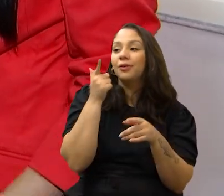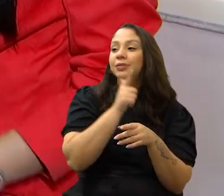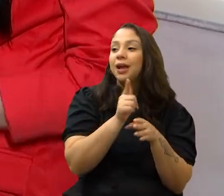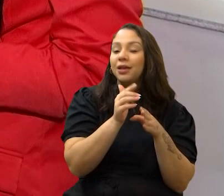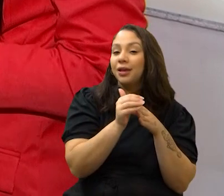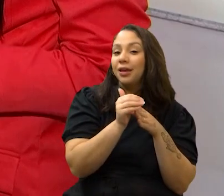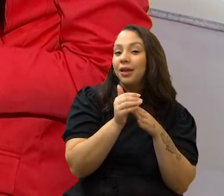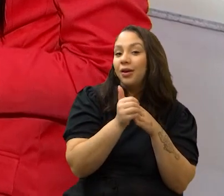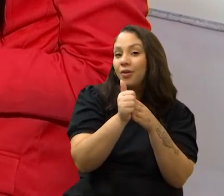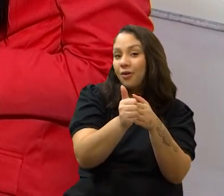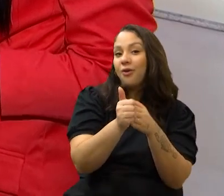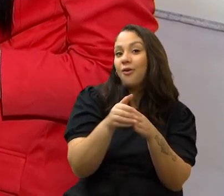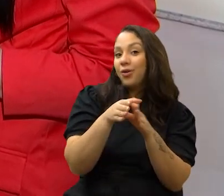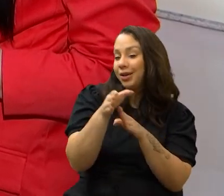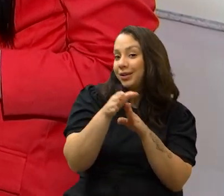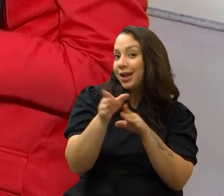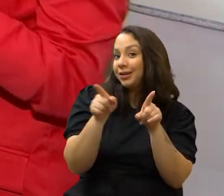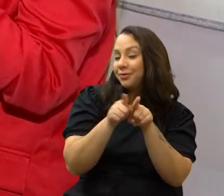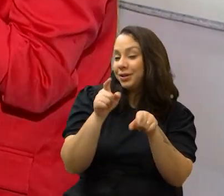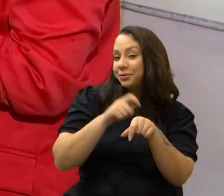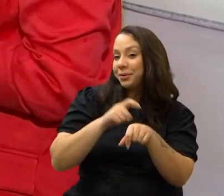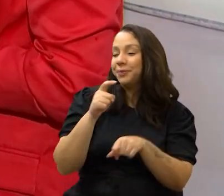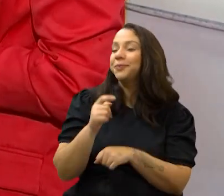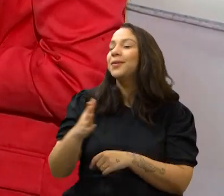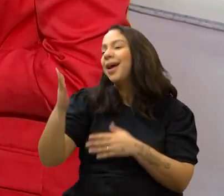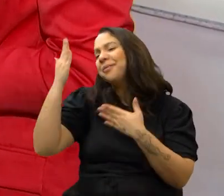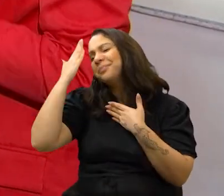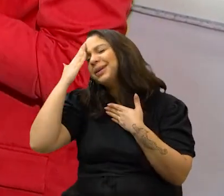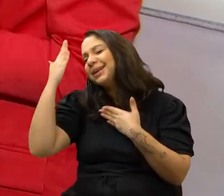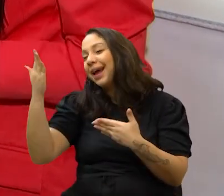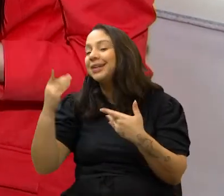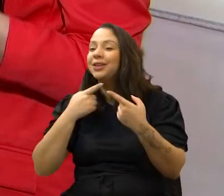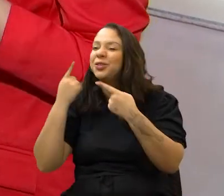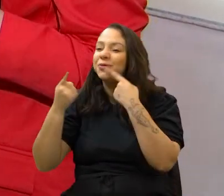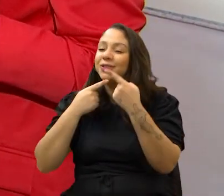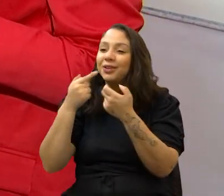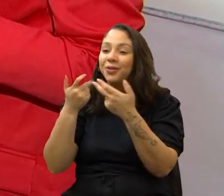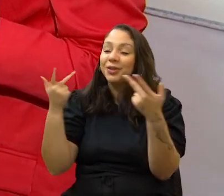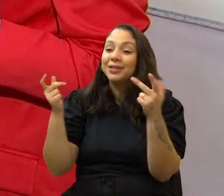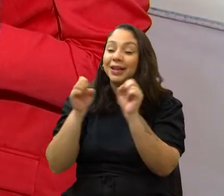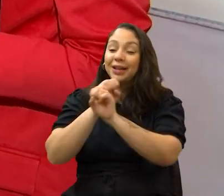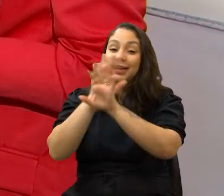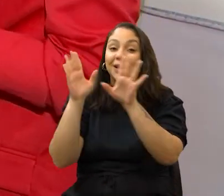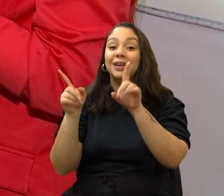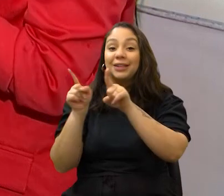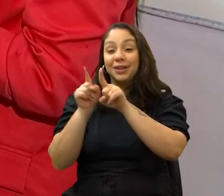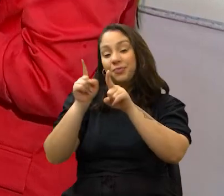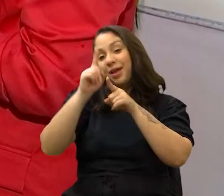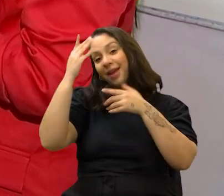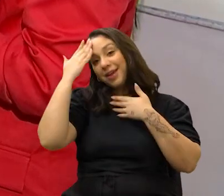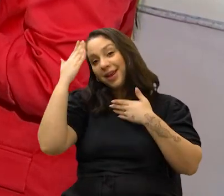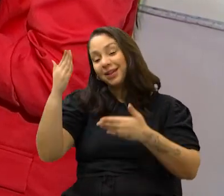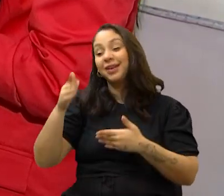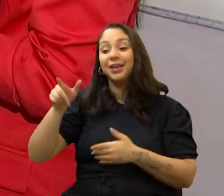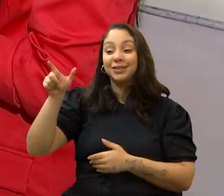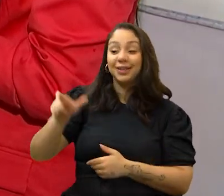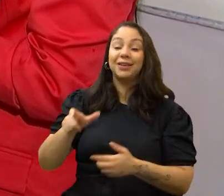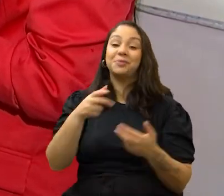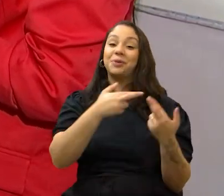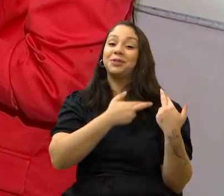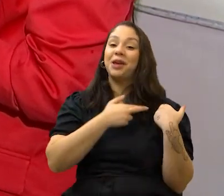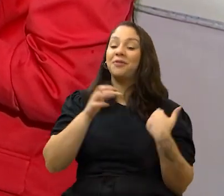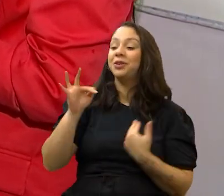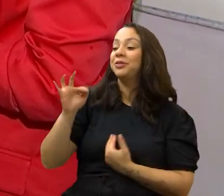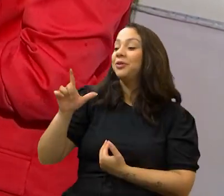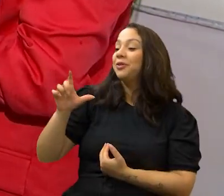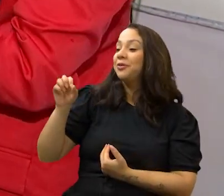guiar nesses casos também comportamental. Morgana, muito obrigada por tirar todas as nossas dúvidas. Agradeço aí também a tutora